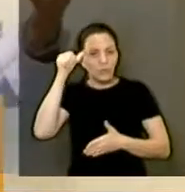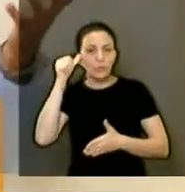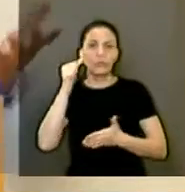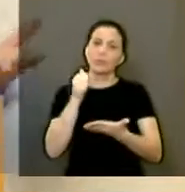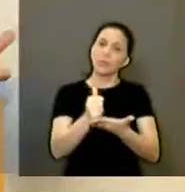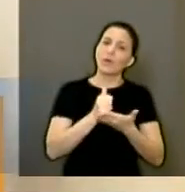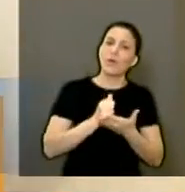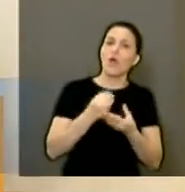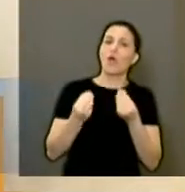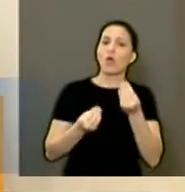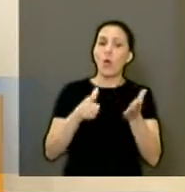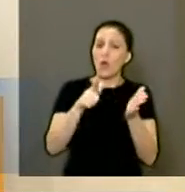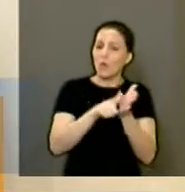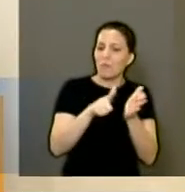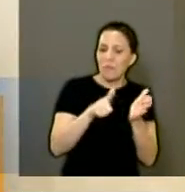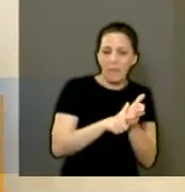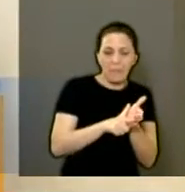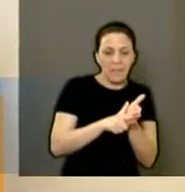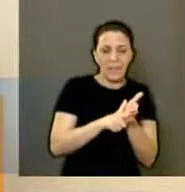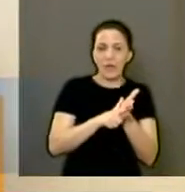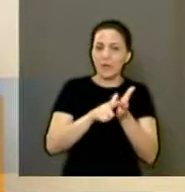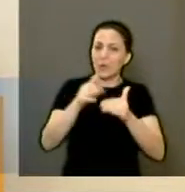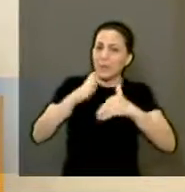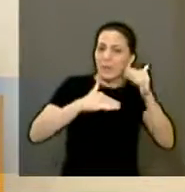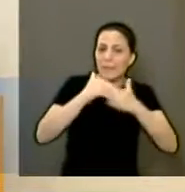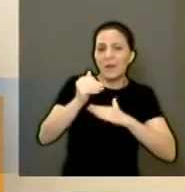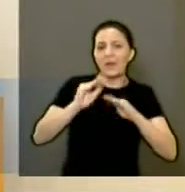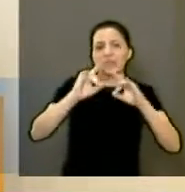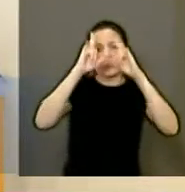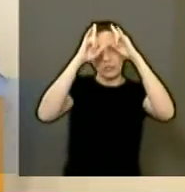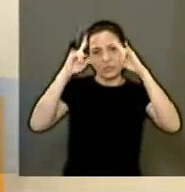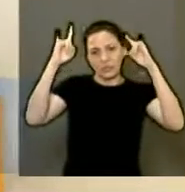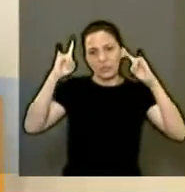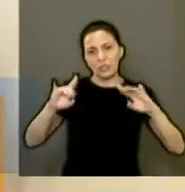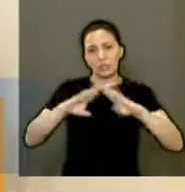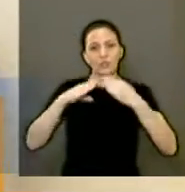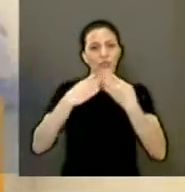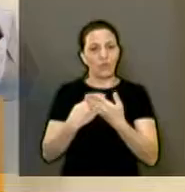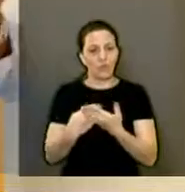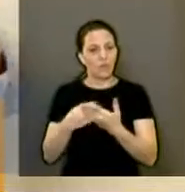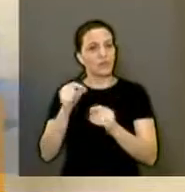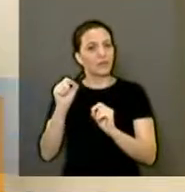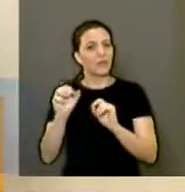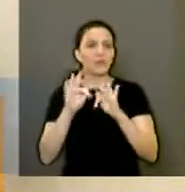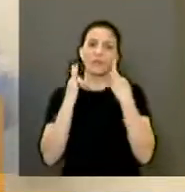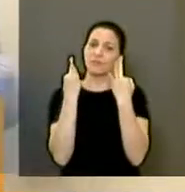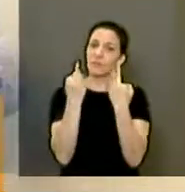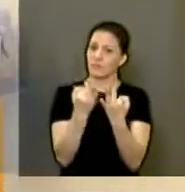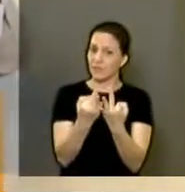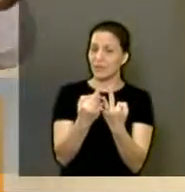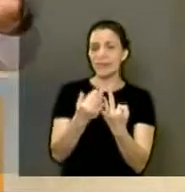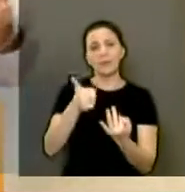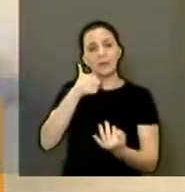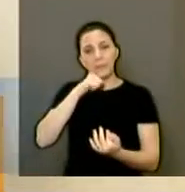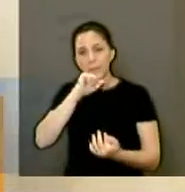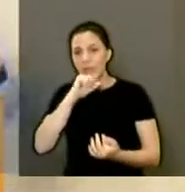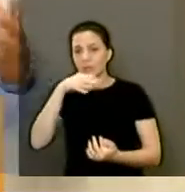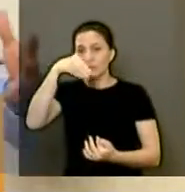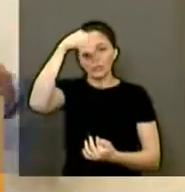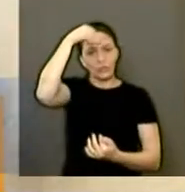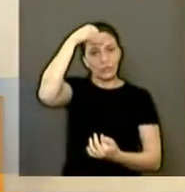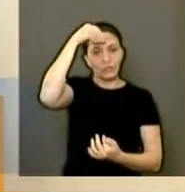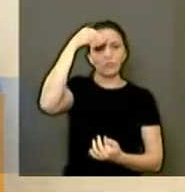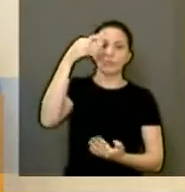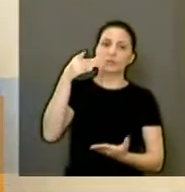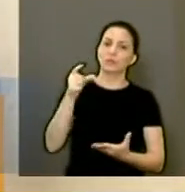circo escola não sai do papel gente porque o circo que está ali no bairro lopes elsinho da minha família da minha mãe do meu tio do meu